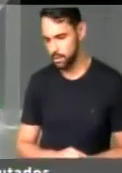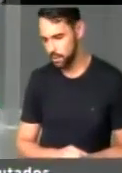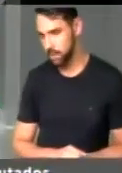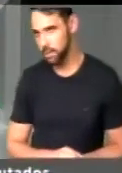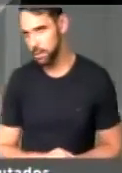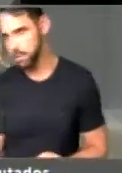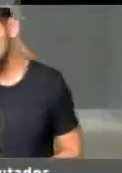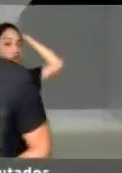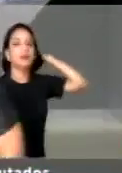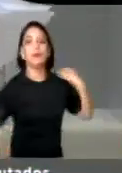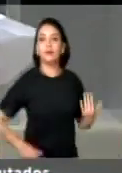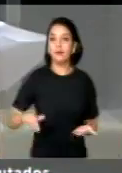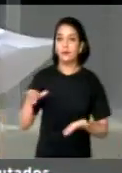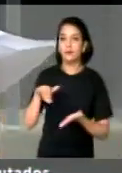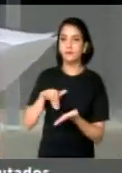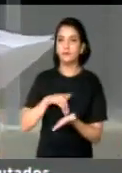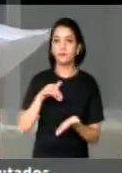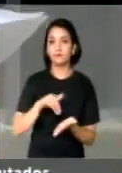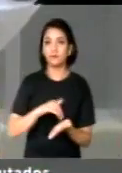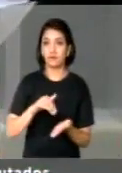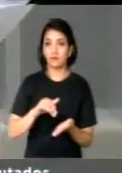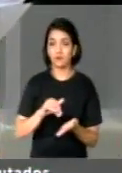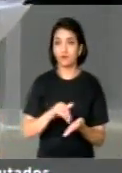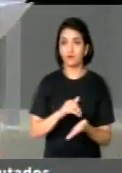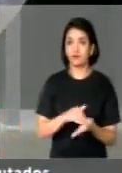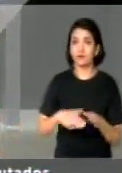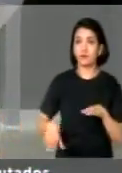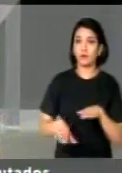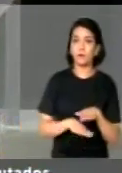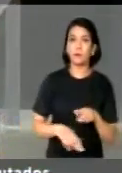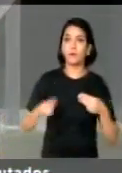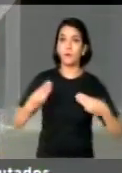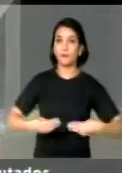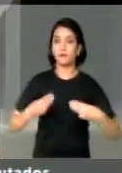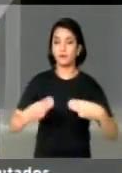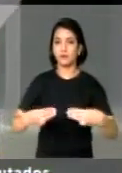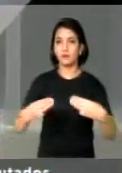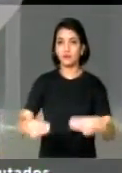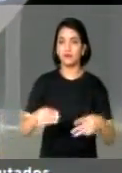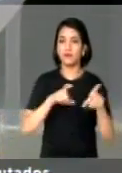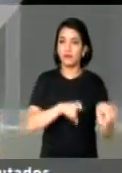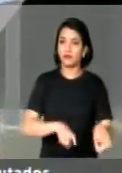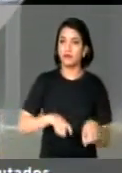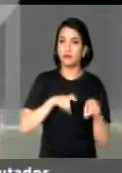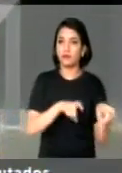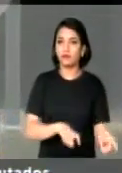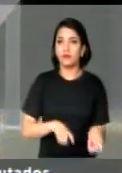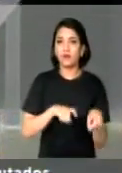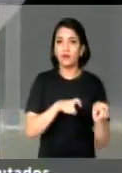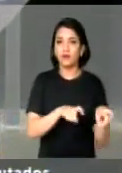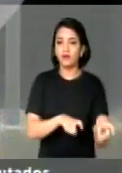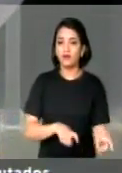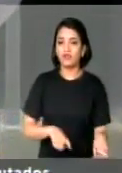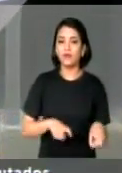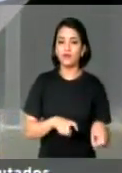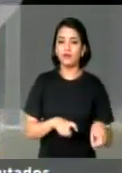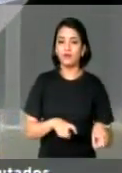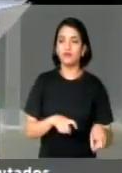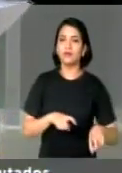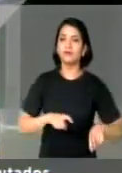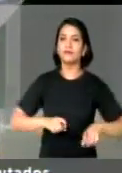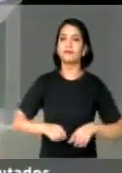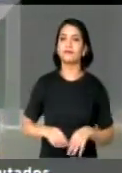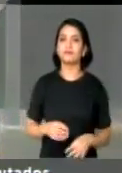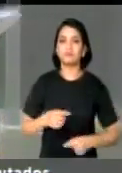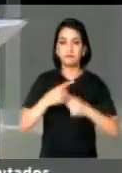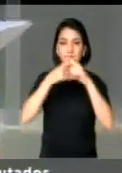à agricultura. Transferiu do Ministério da Agricultura para o Ministério da Indústria e Comércio. Uma